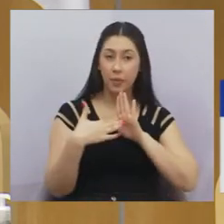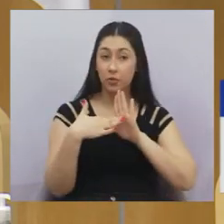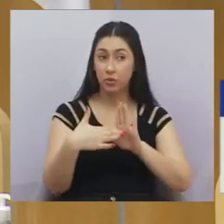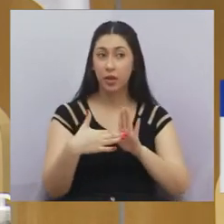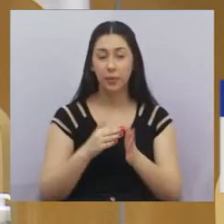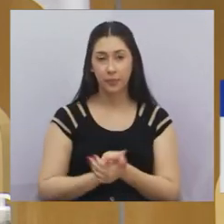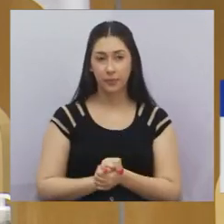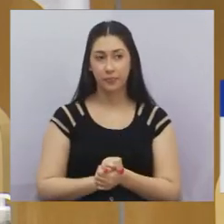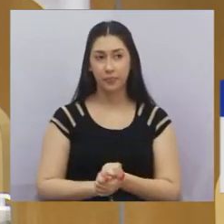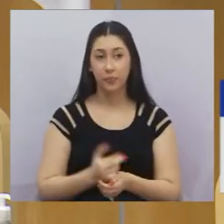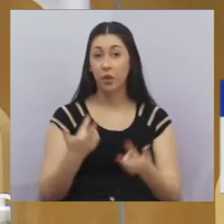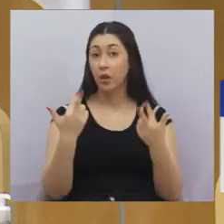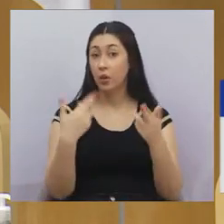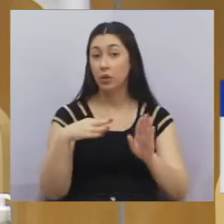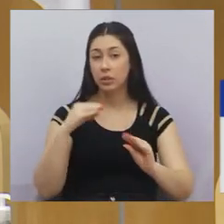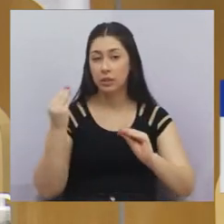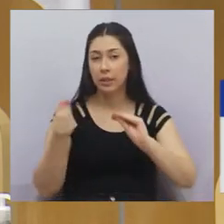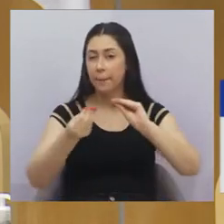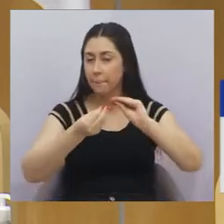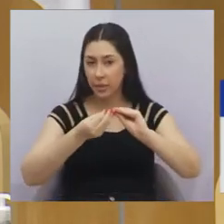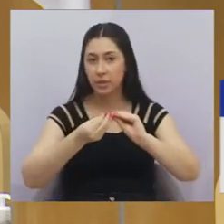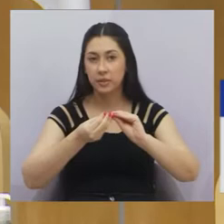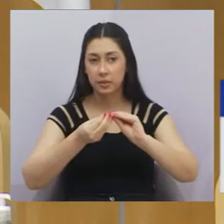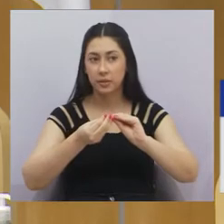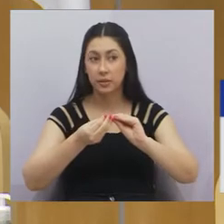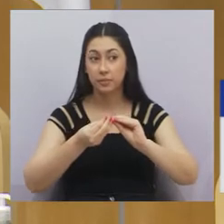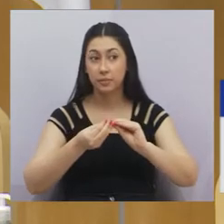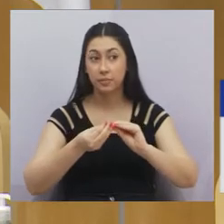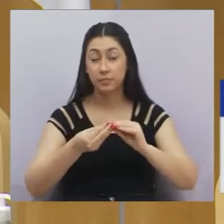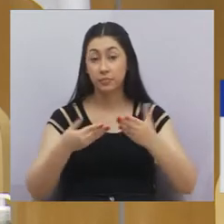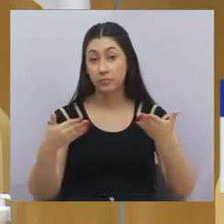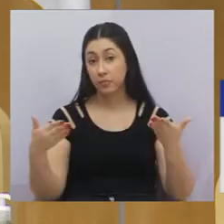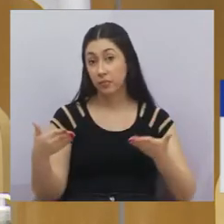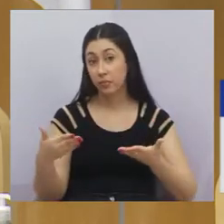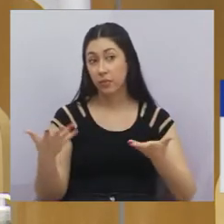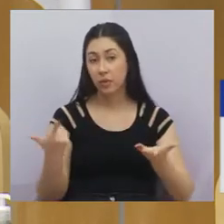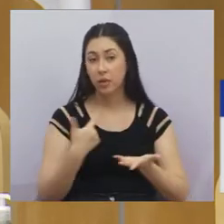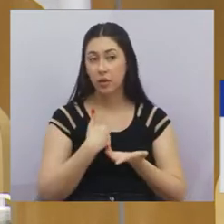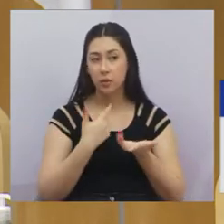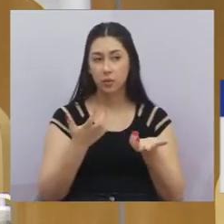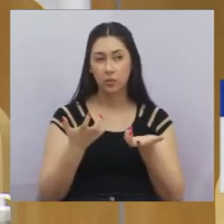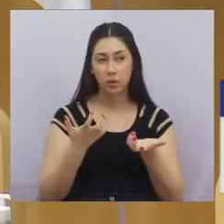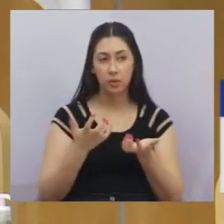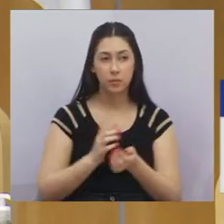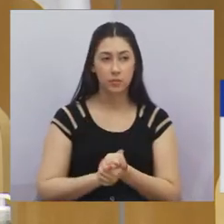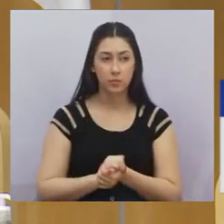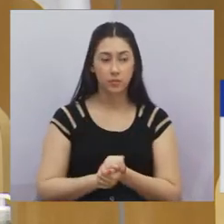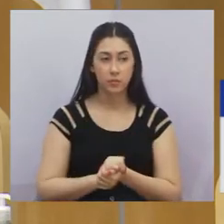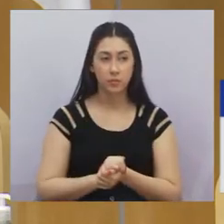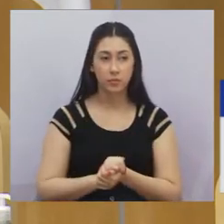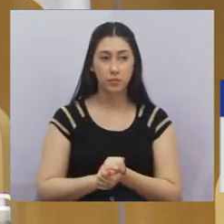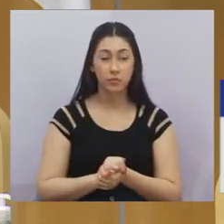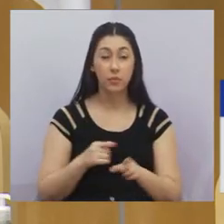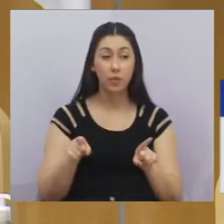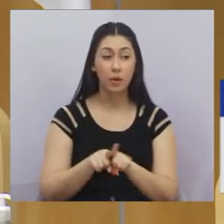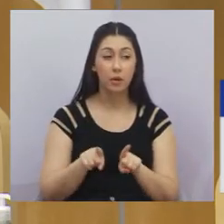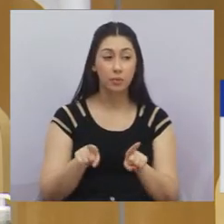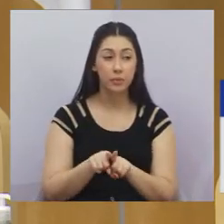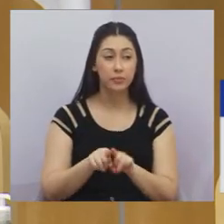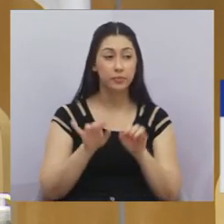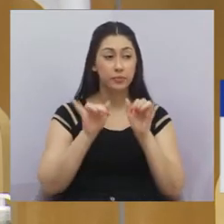como estavam nas emendas, nas subemendas, e aqui eu já quero estender aqui as